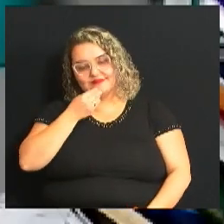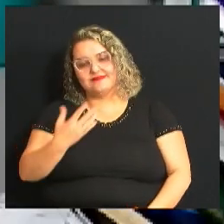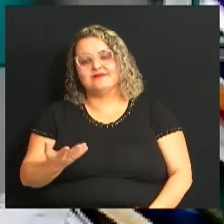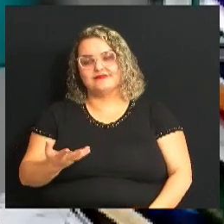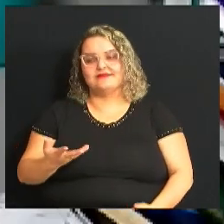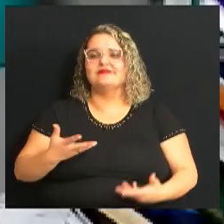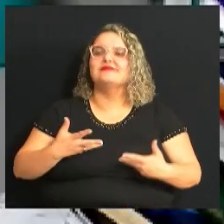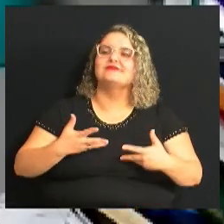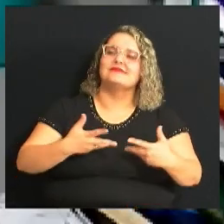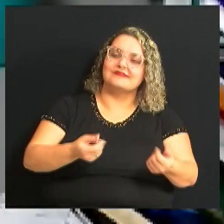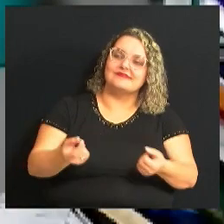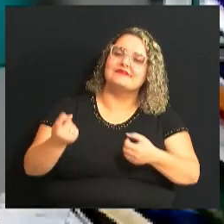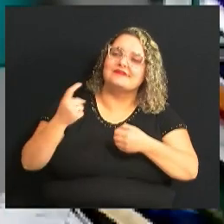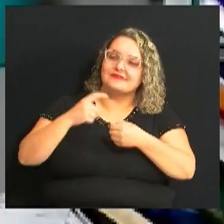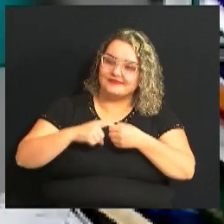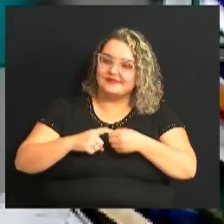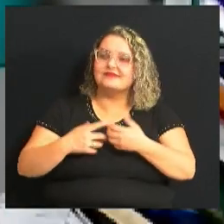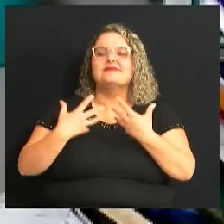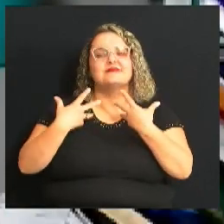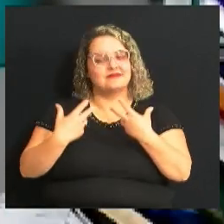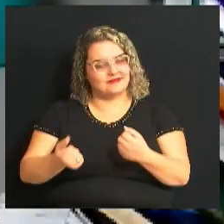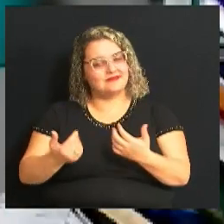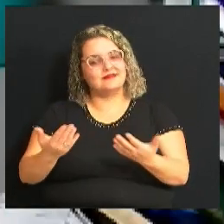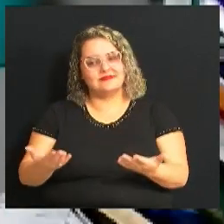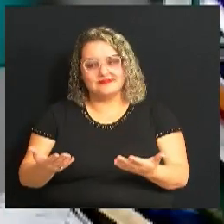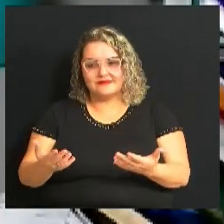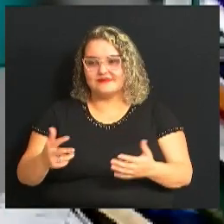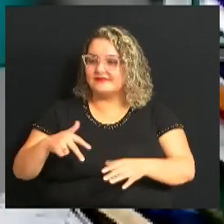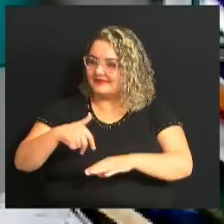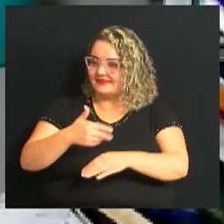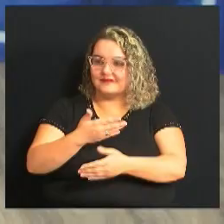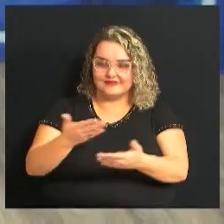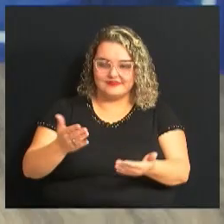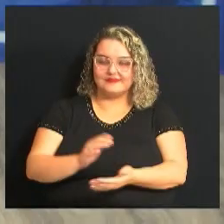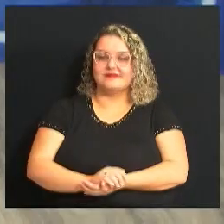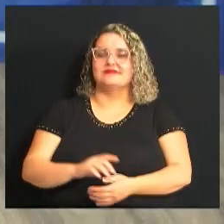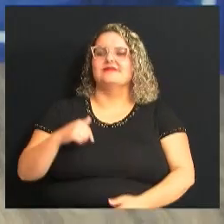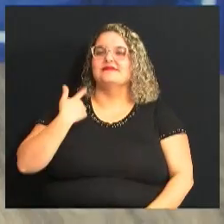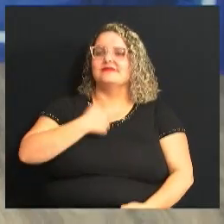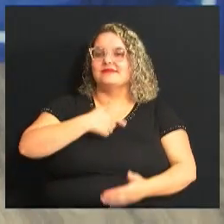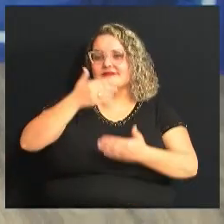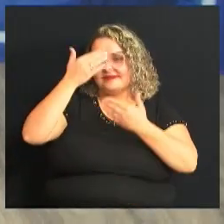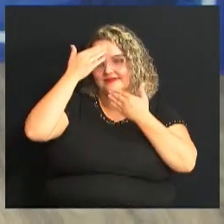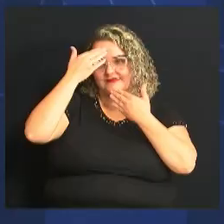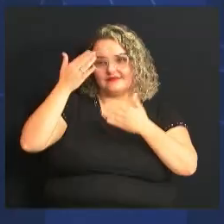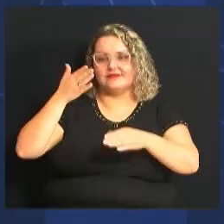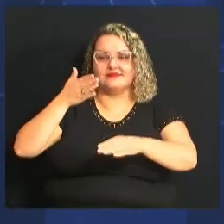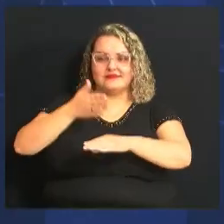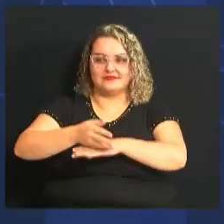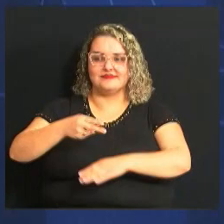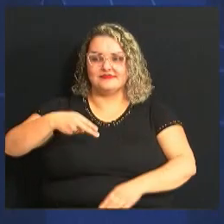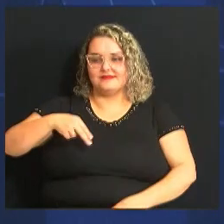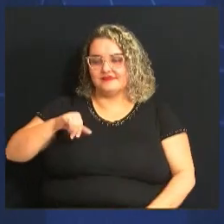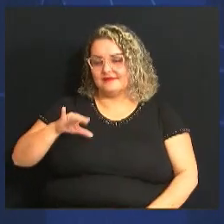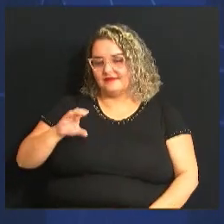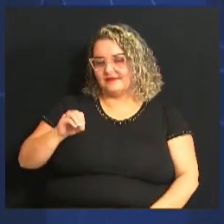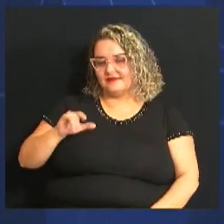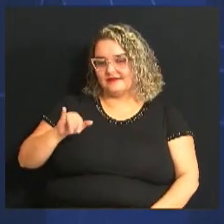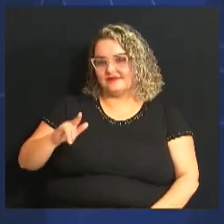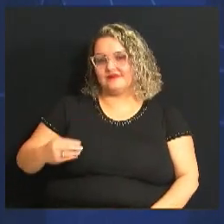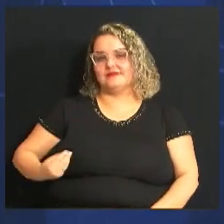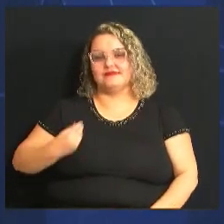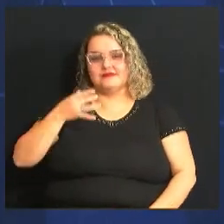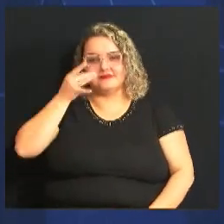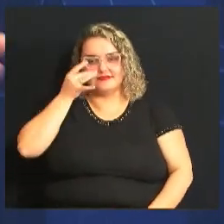convite para retornar já fica aceito. E eu estou sempre à disposição. Nós aqui agradecemos a participação da Nicole ao vivo aqui no